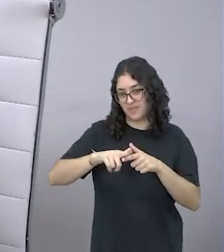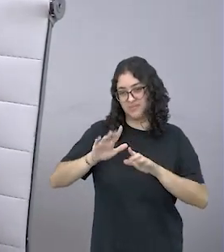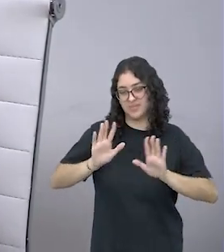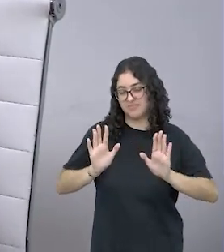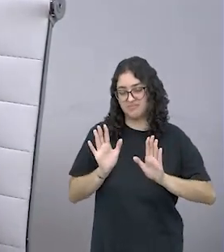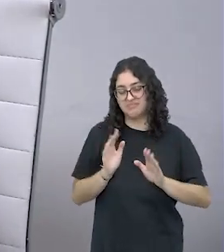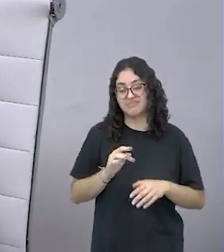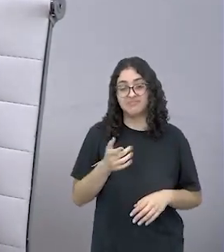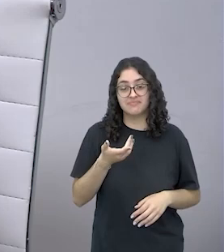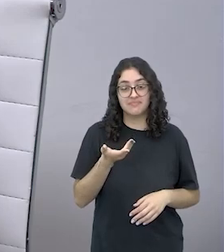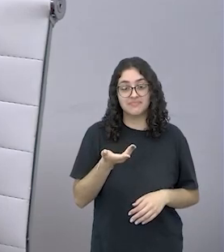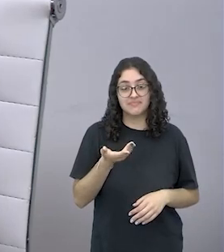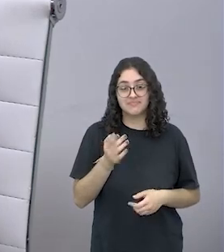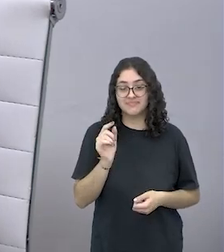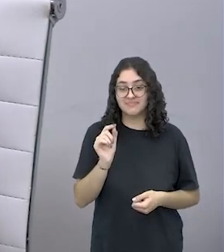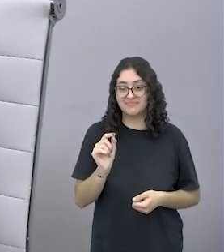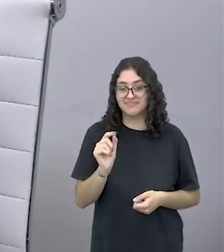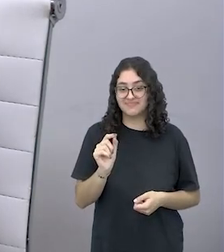mas...